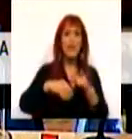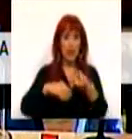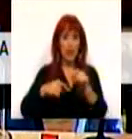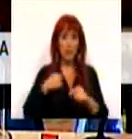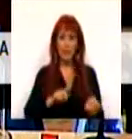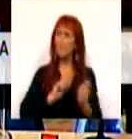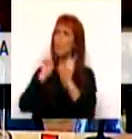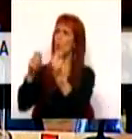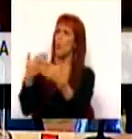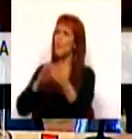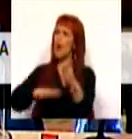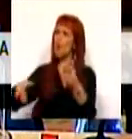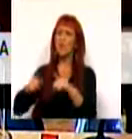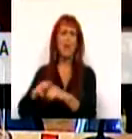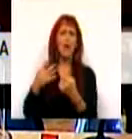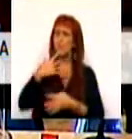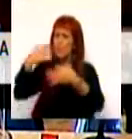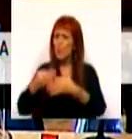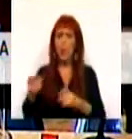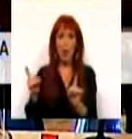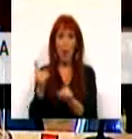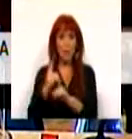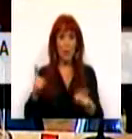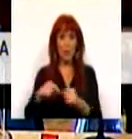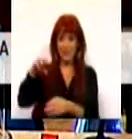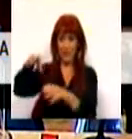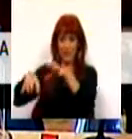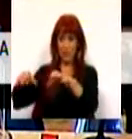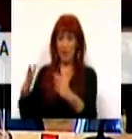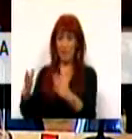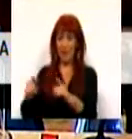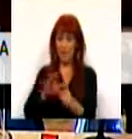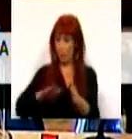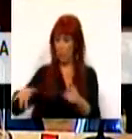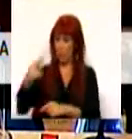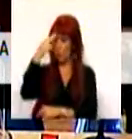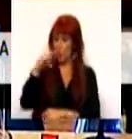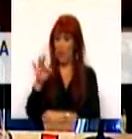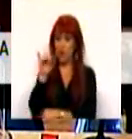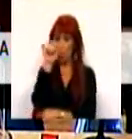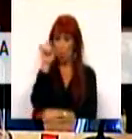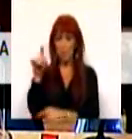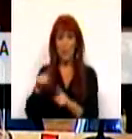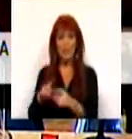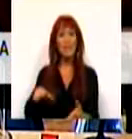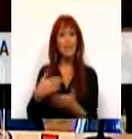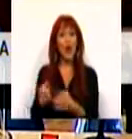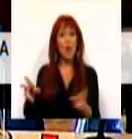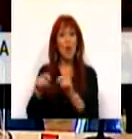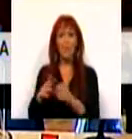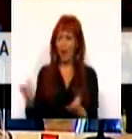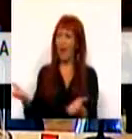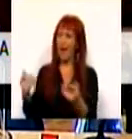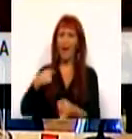a transferência da coleção não seja integral, já que a instalação de uma parte do acervo no Palácio Foz irá conferir um novo dinamismo a